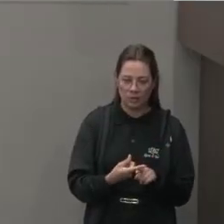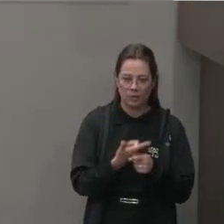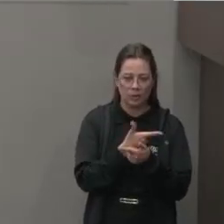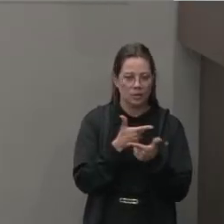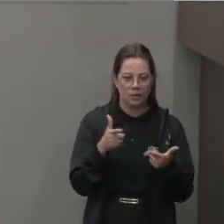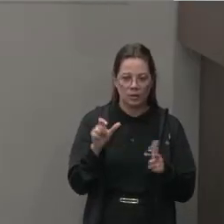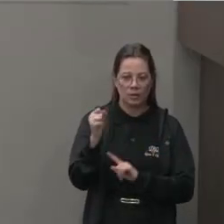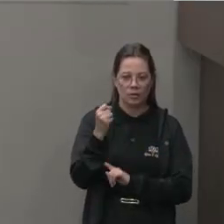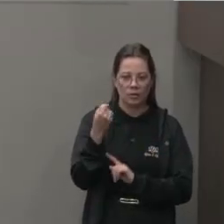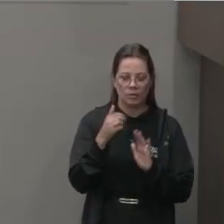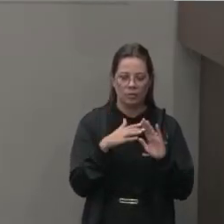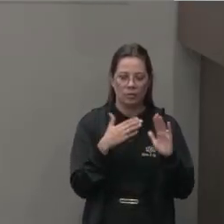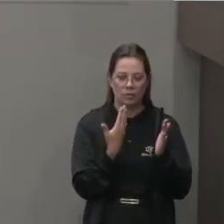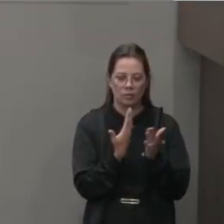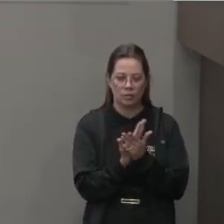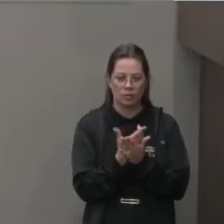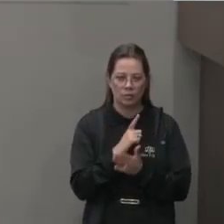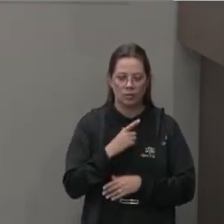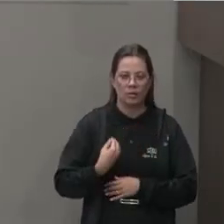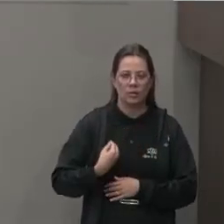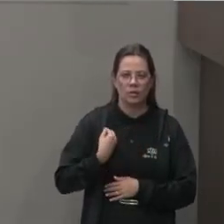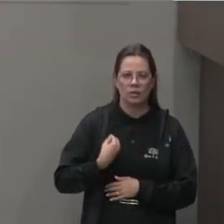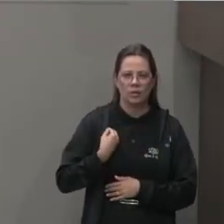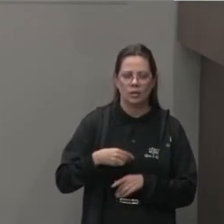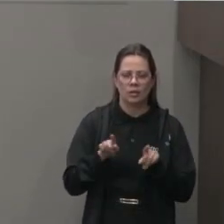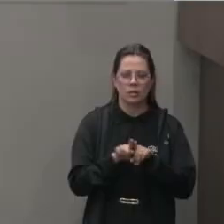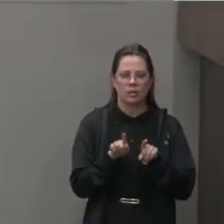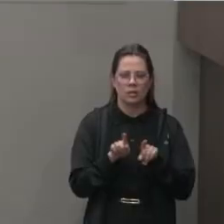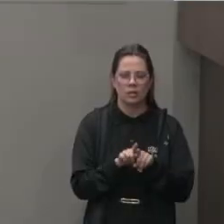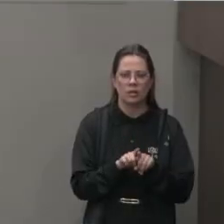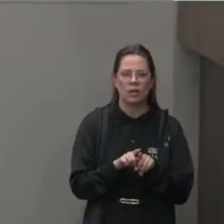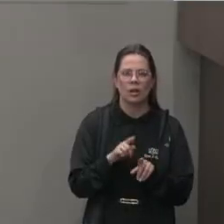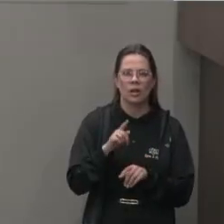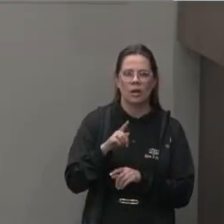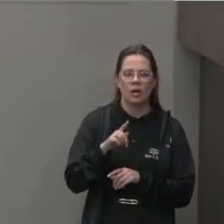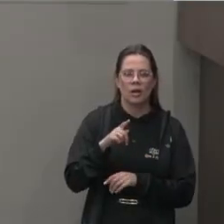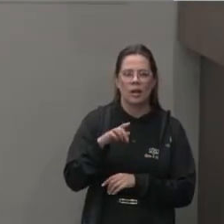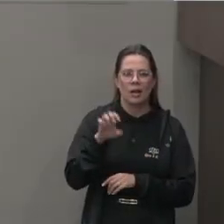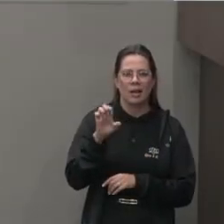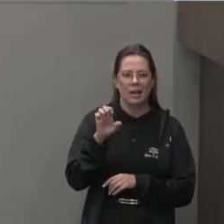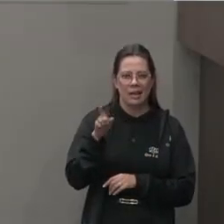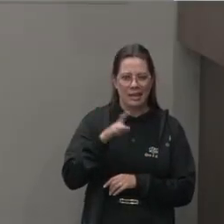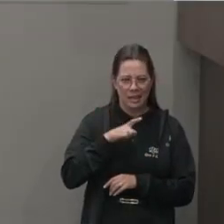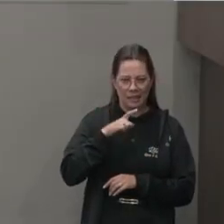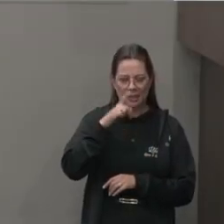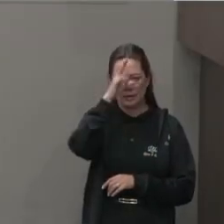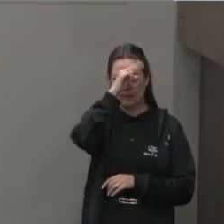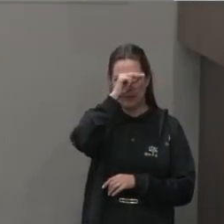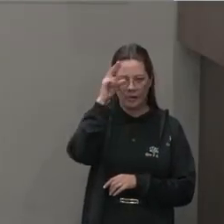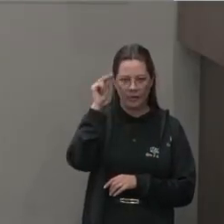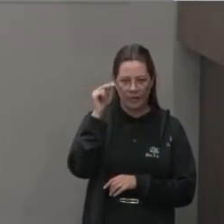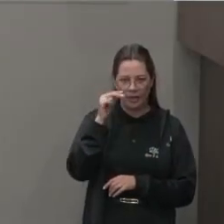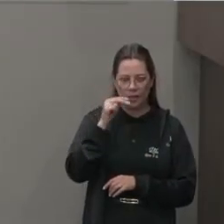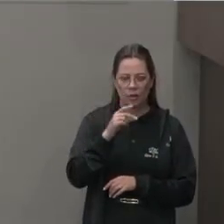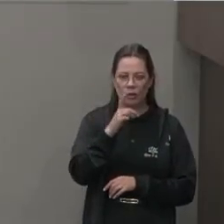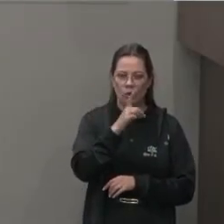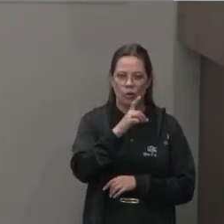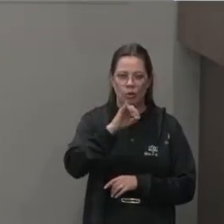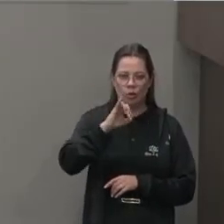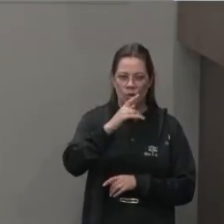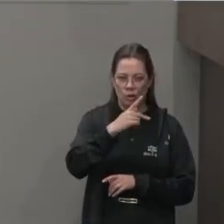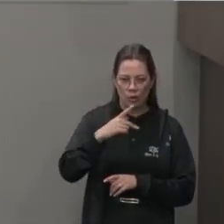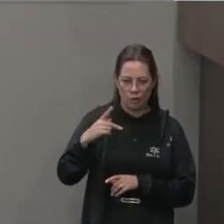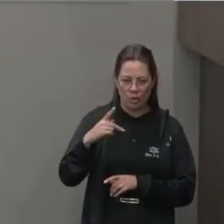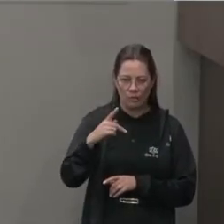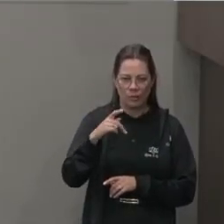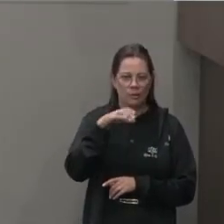8. E diga-se de passagem, o DIP foi sustentado e apoiado pelo PT na época. Por ser o prefeito não